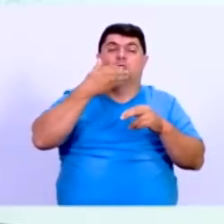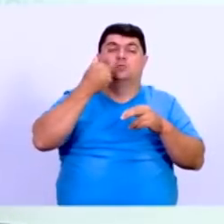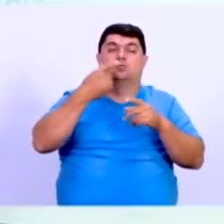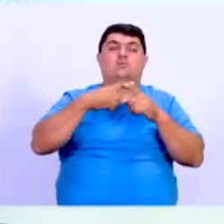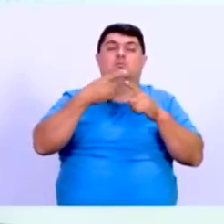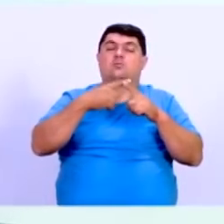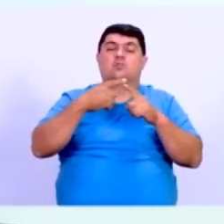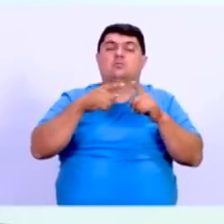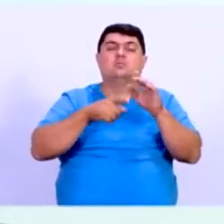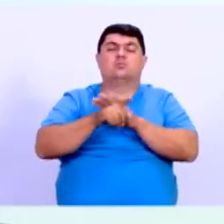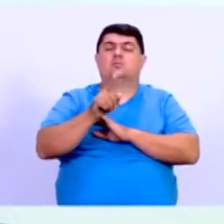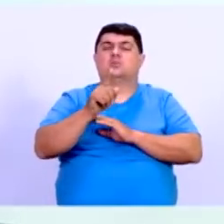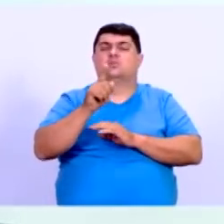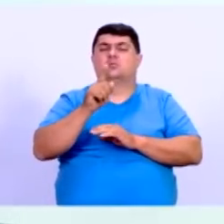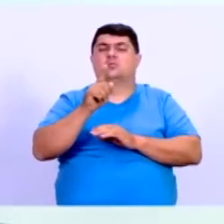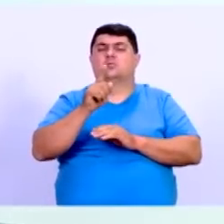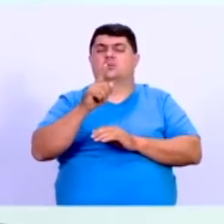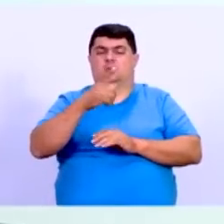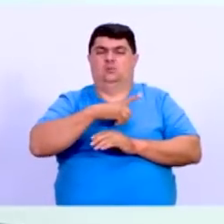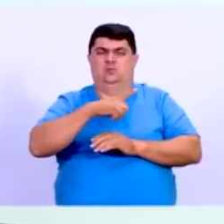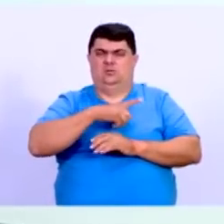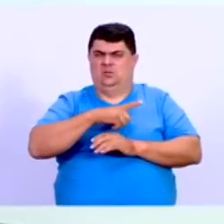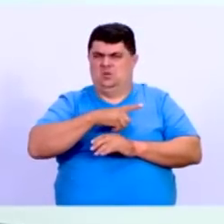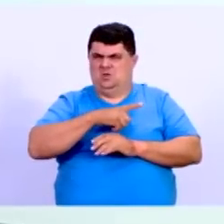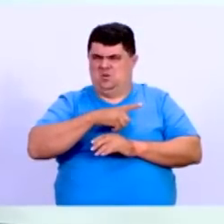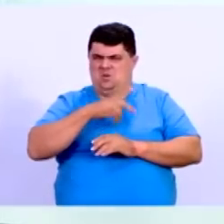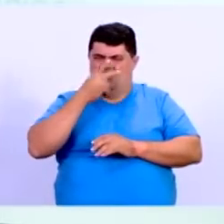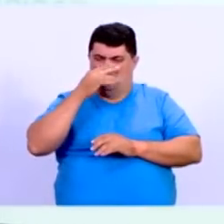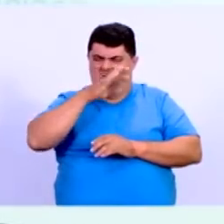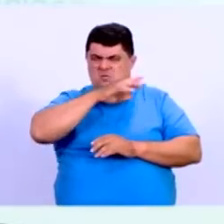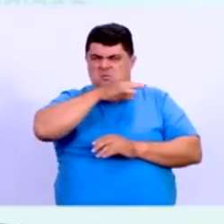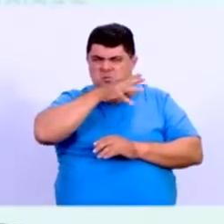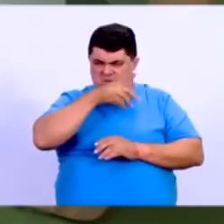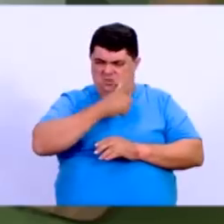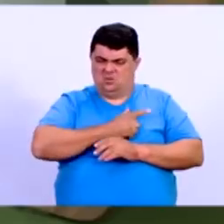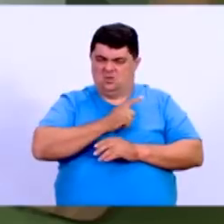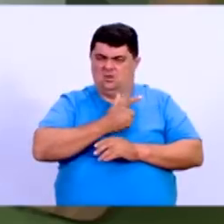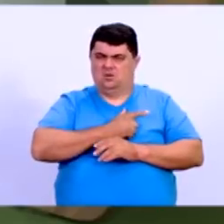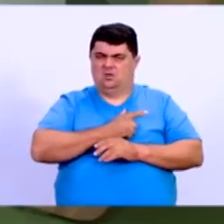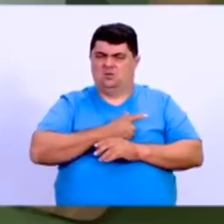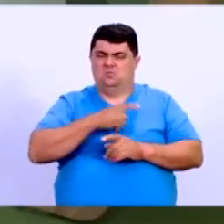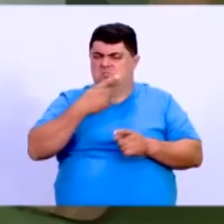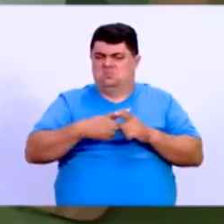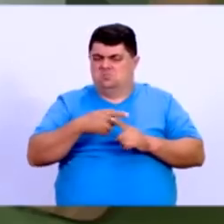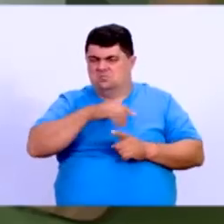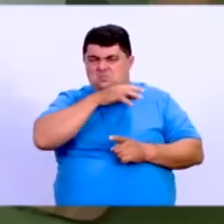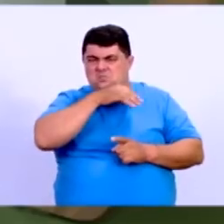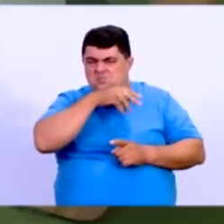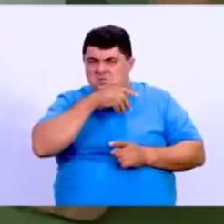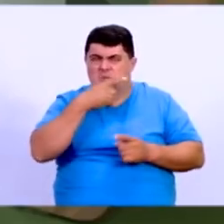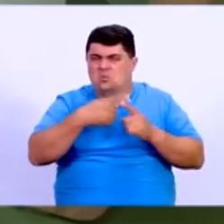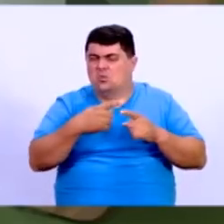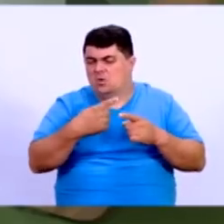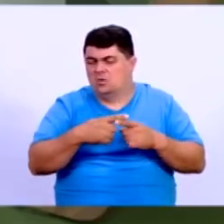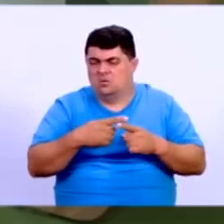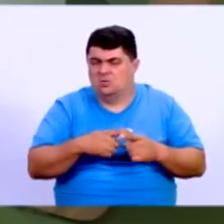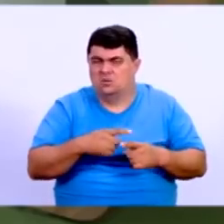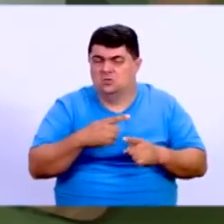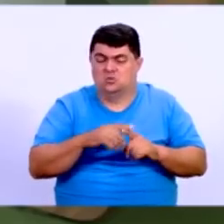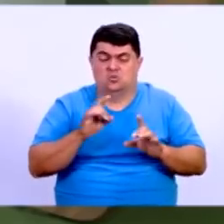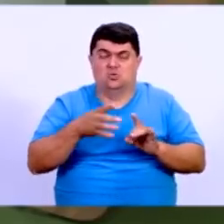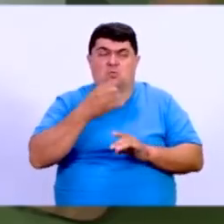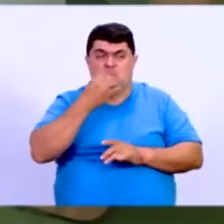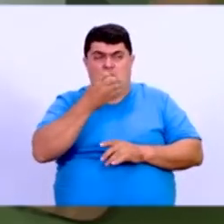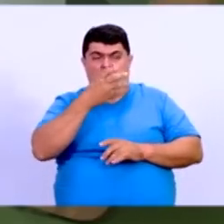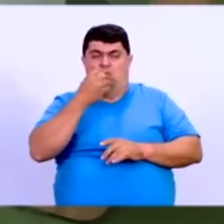te pergunto, poxa, será que tem desvantagem aí no meio, professor? Tem desvantagem numa rede de computador, professor? A gente só viu muita vantagem,